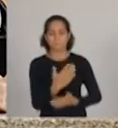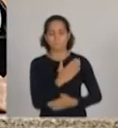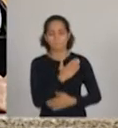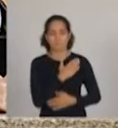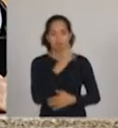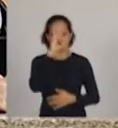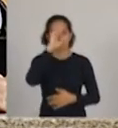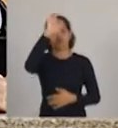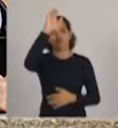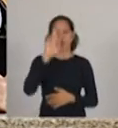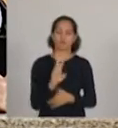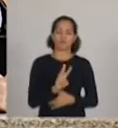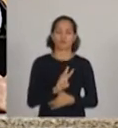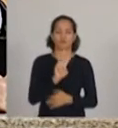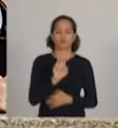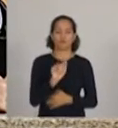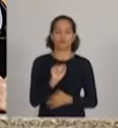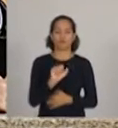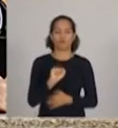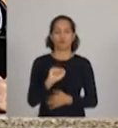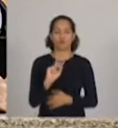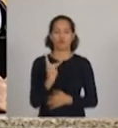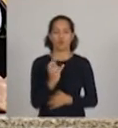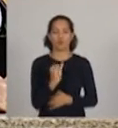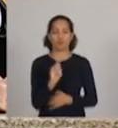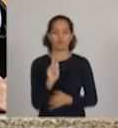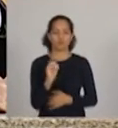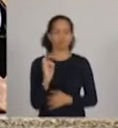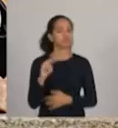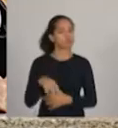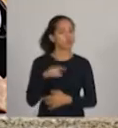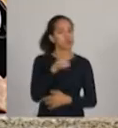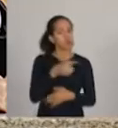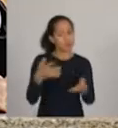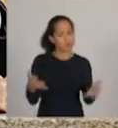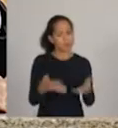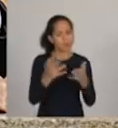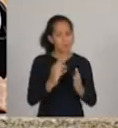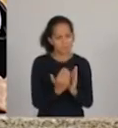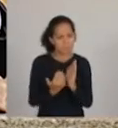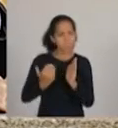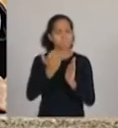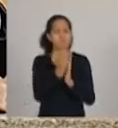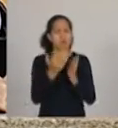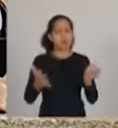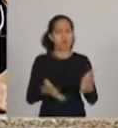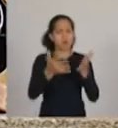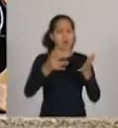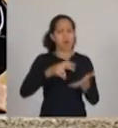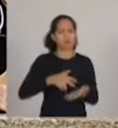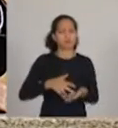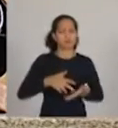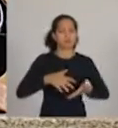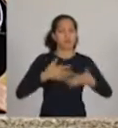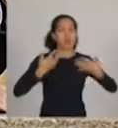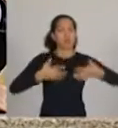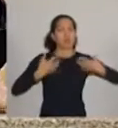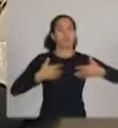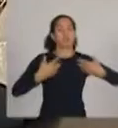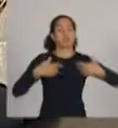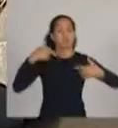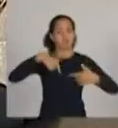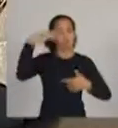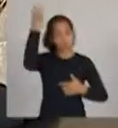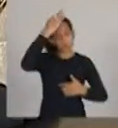que tem dado um fôlego novo aqui às atividades da Marinha no Espírito Santo. Parabéns. Obrigado, comandante.